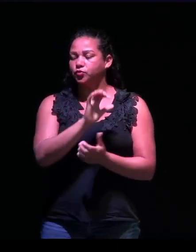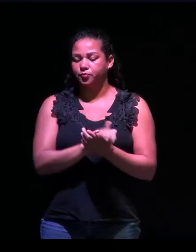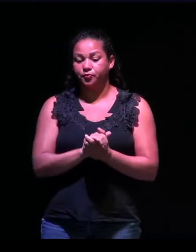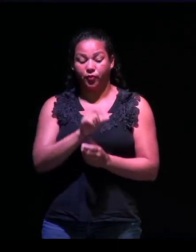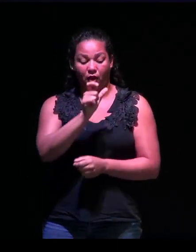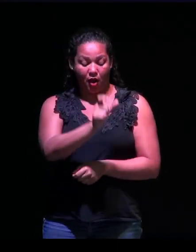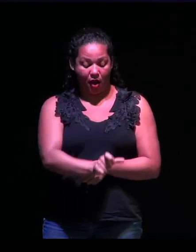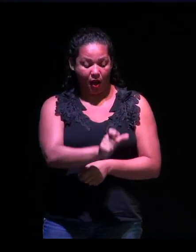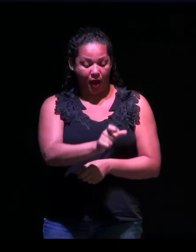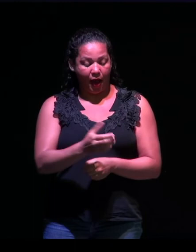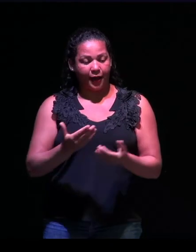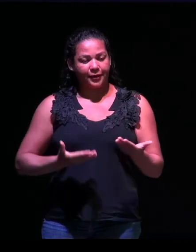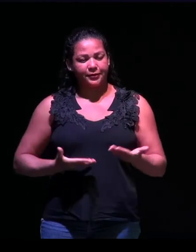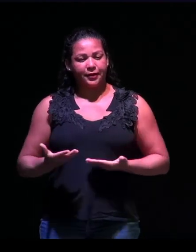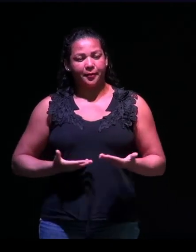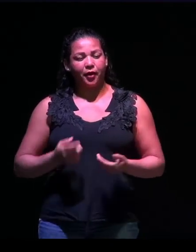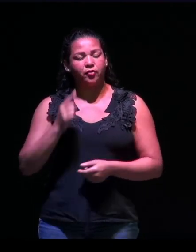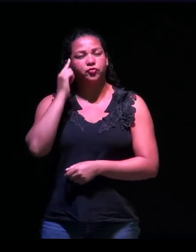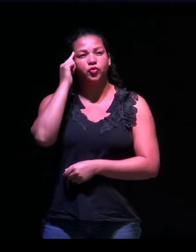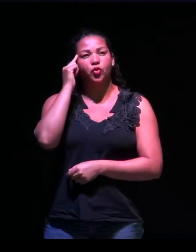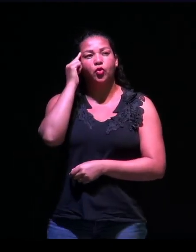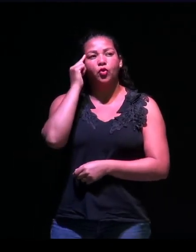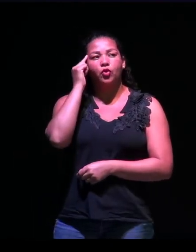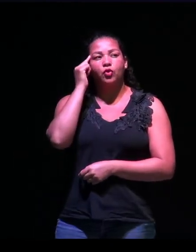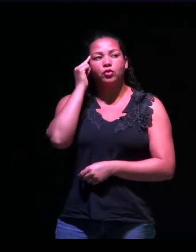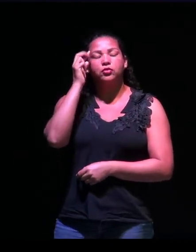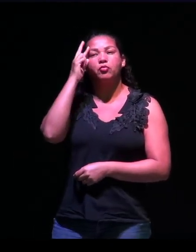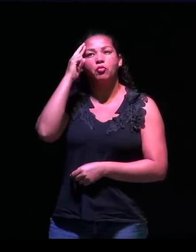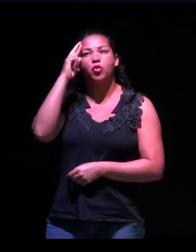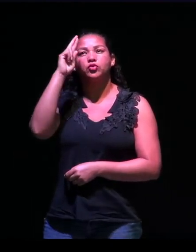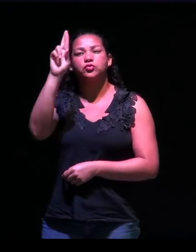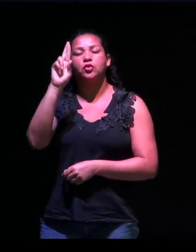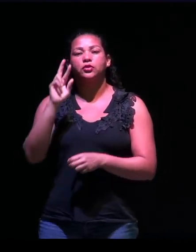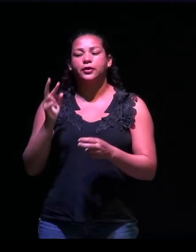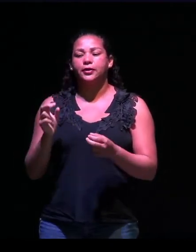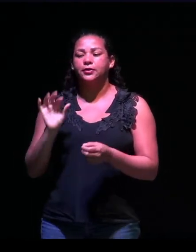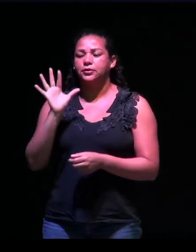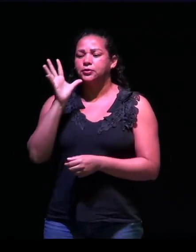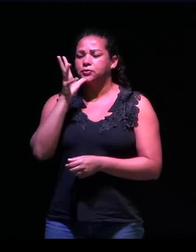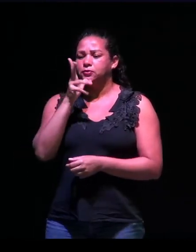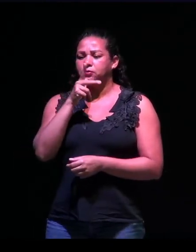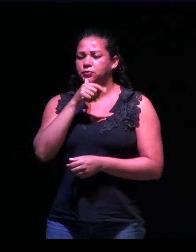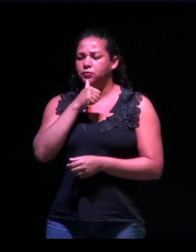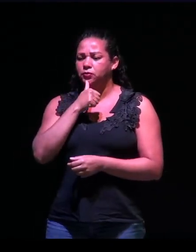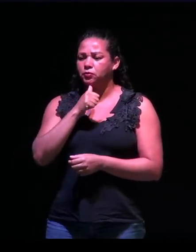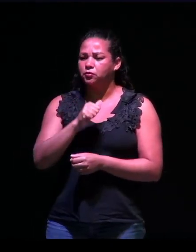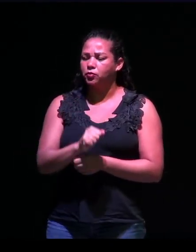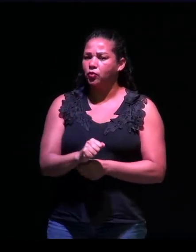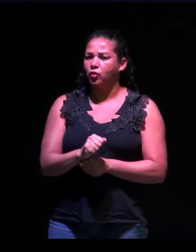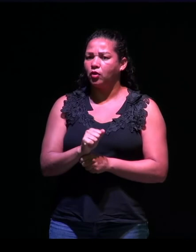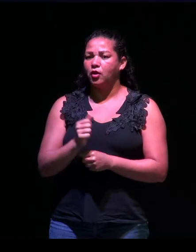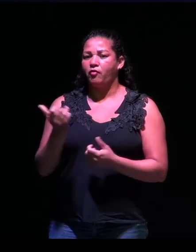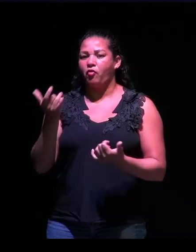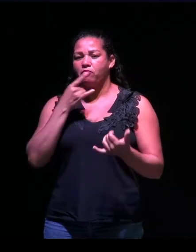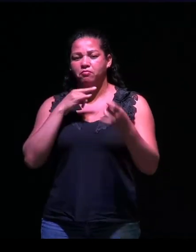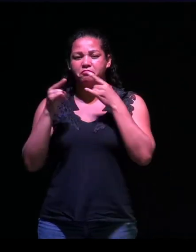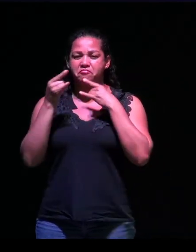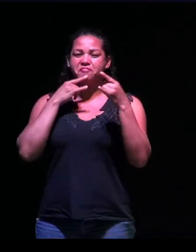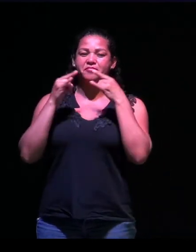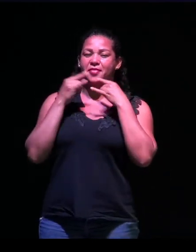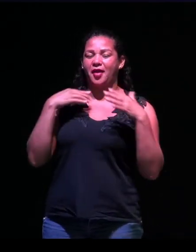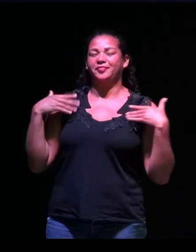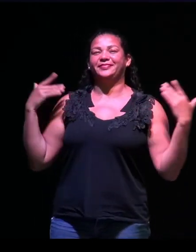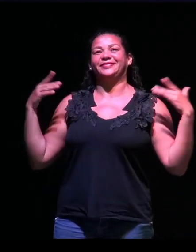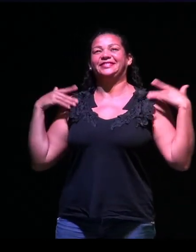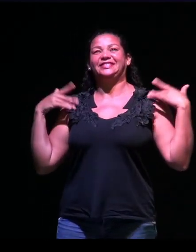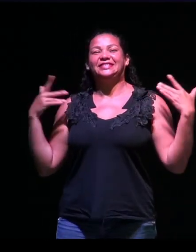servo pensar consigo mesmo: meu senhor está demorando, vou fazer umas farras, vou beber, vou sair por aí, me